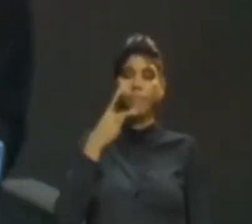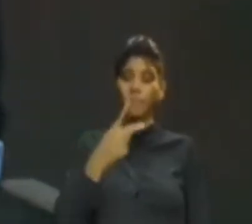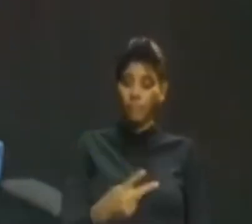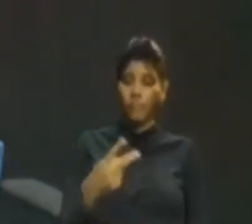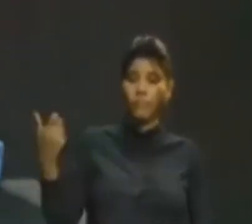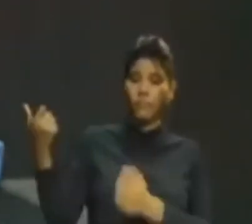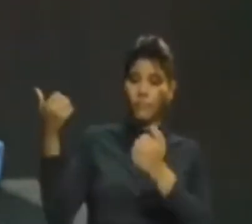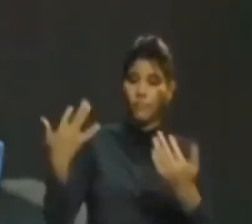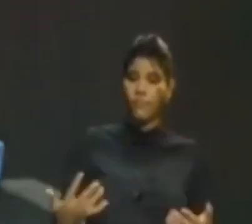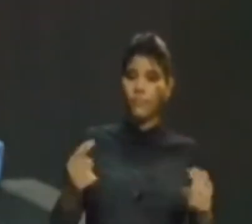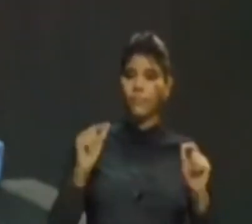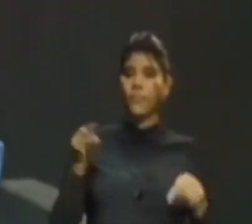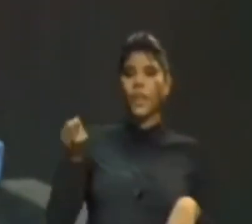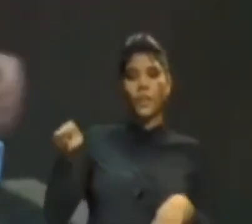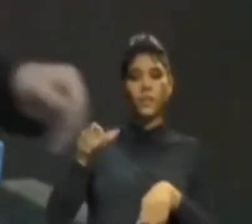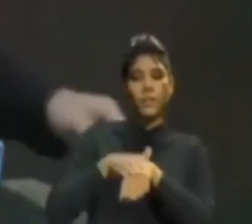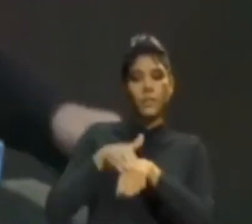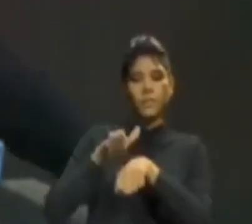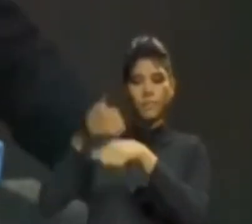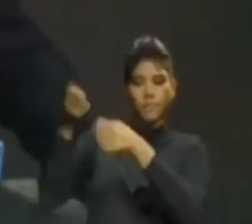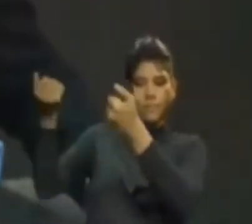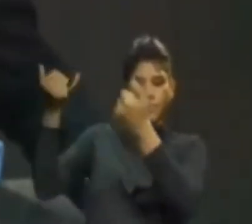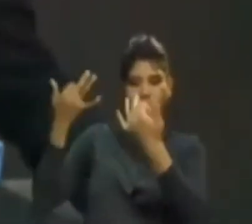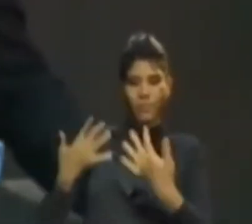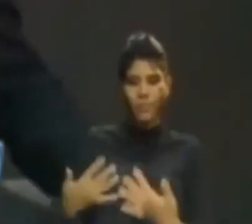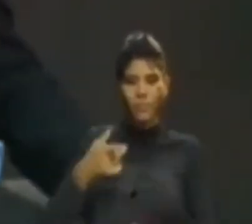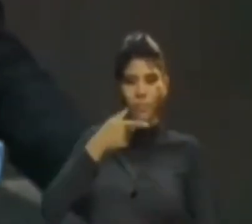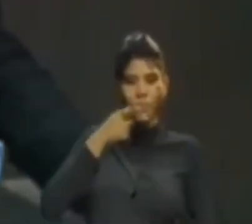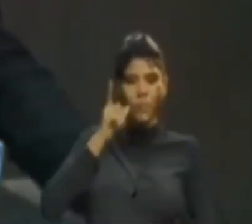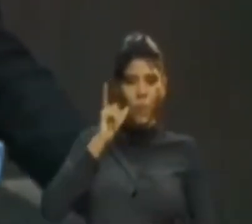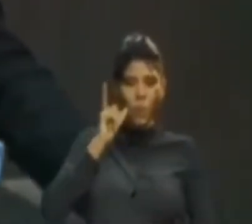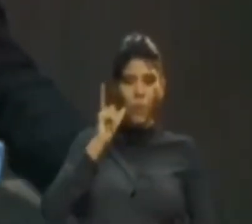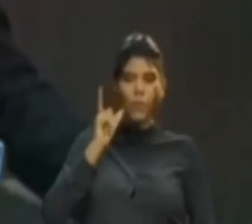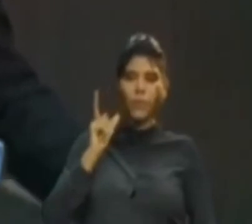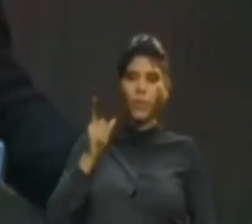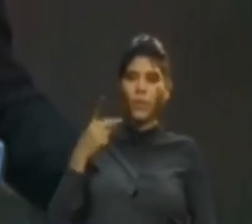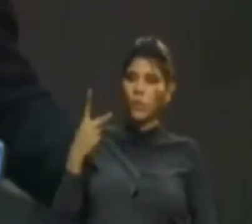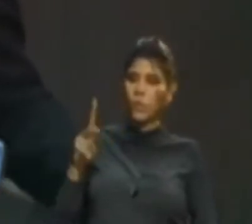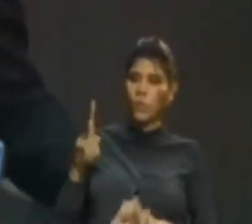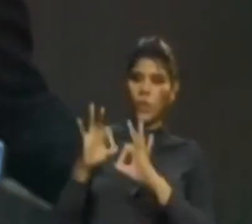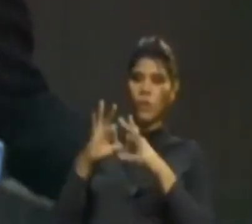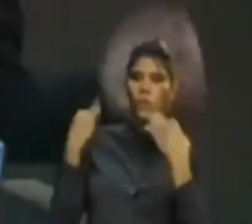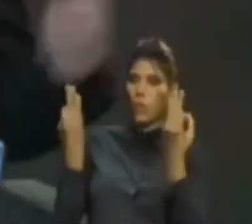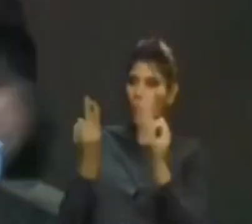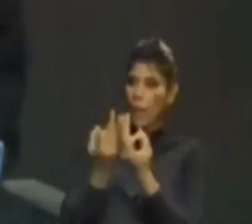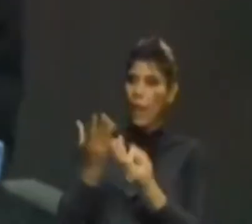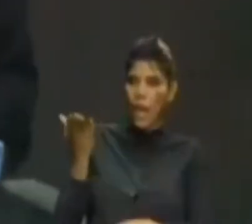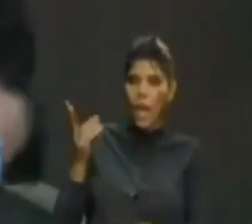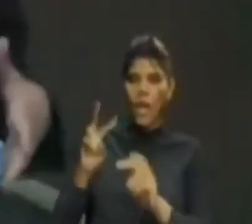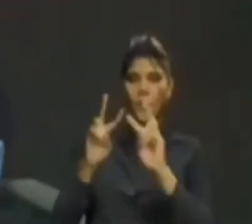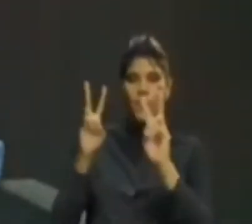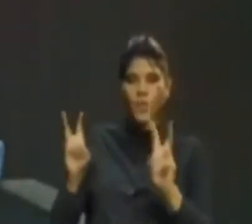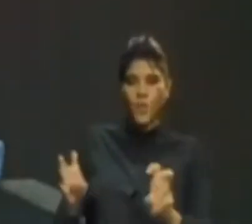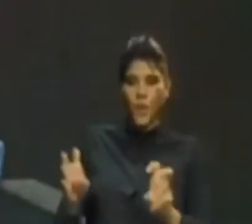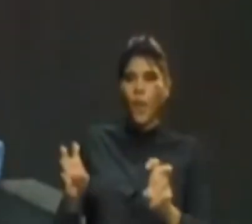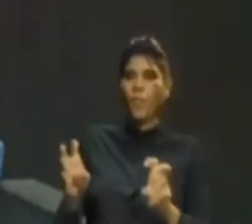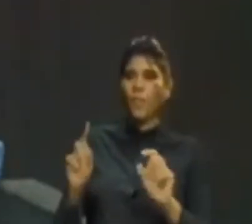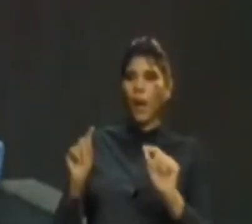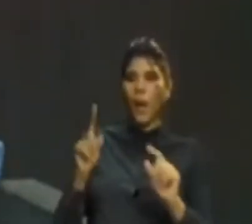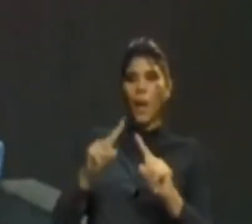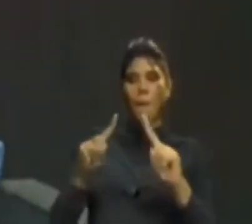a situação que vossa excelência me relatava ontem do seu familiar do seu próximo sobre essa situação da negação